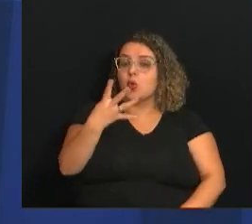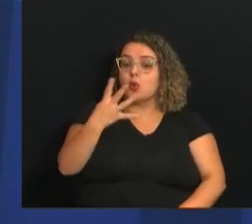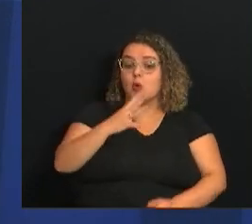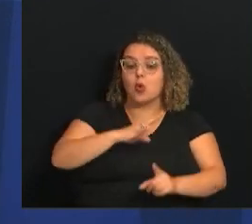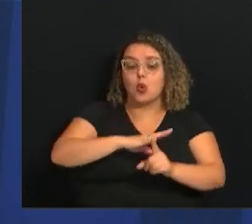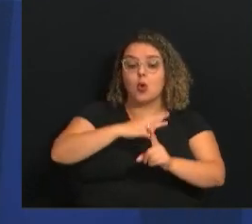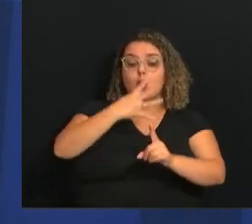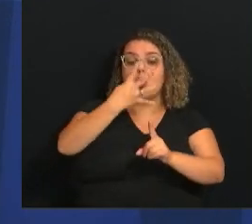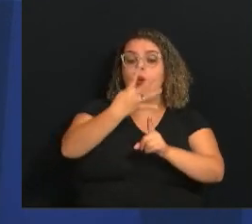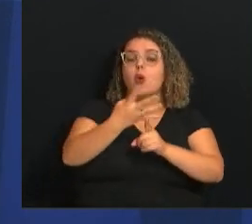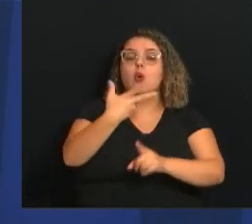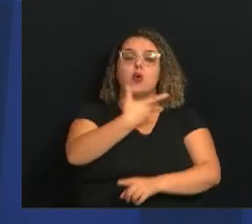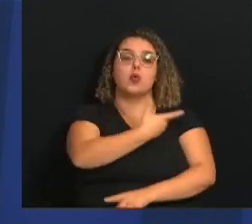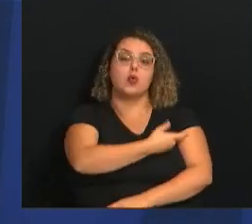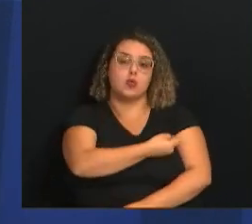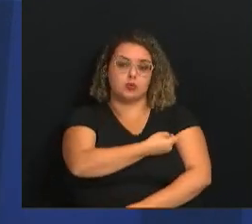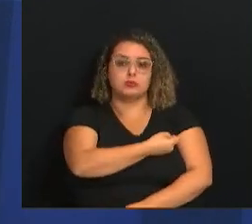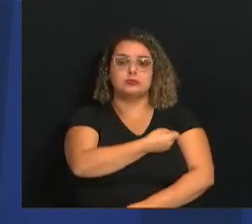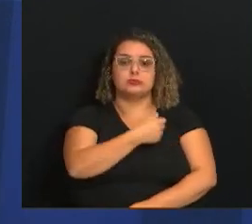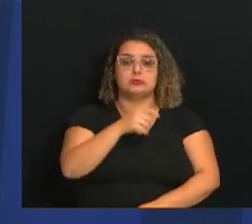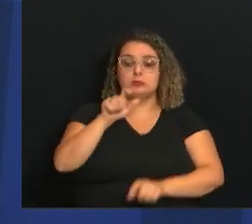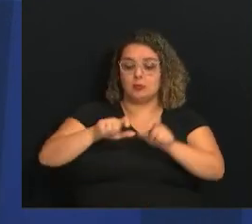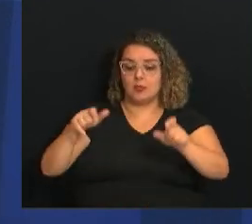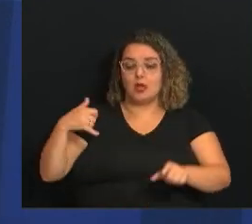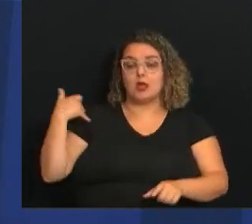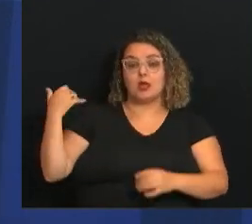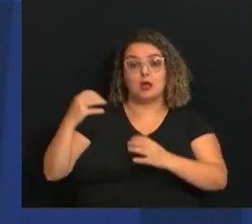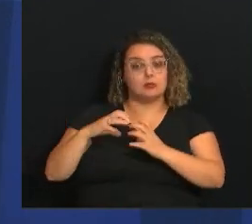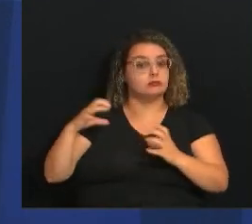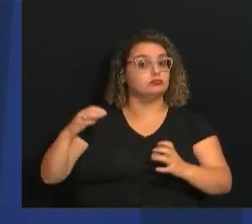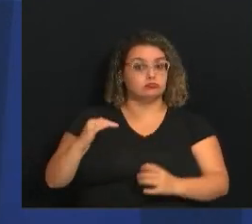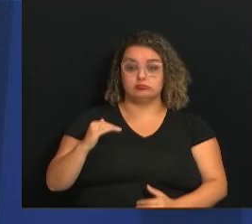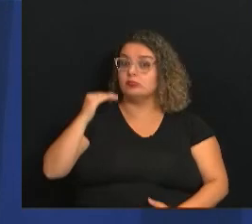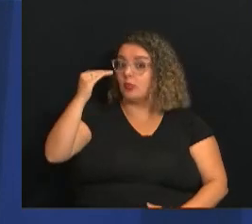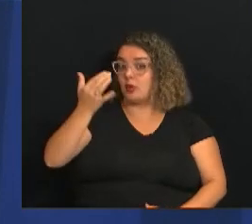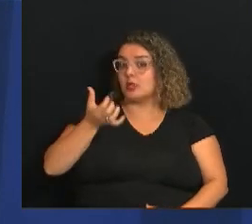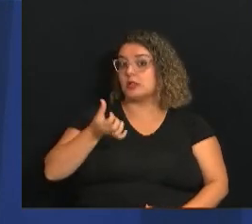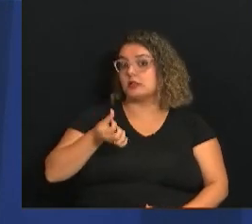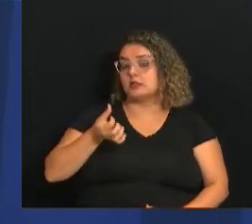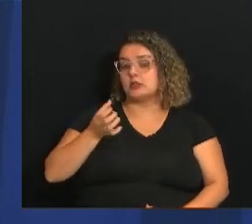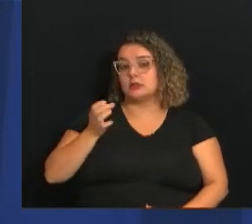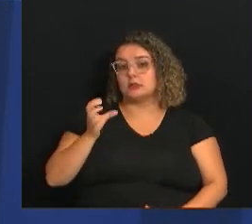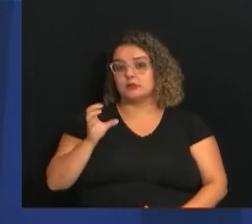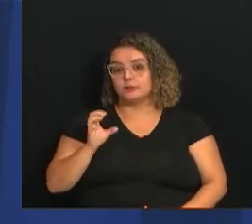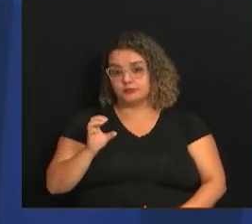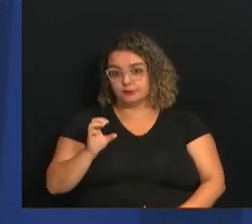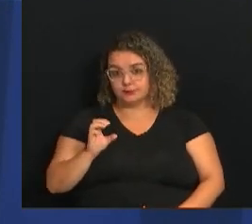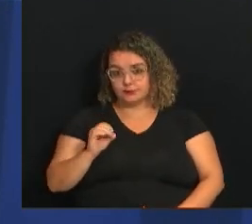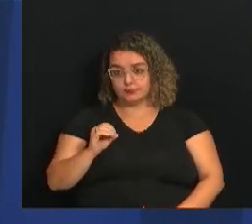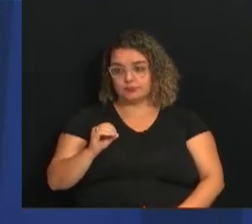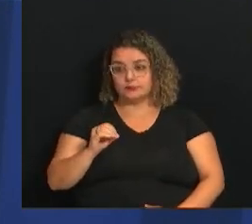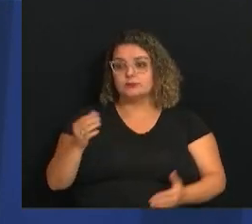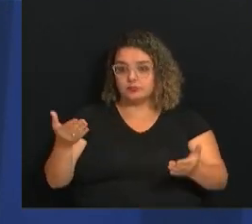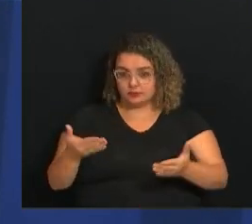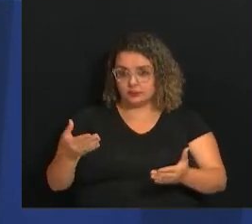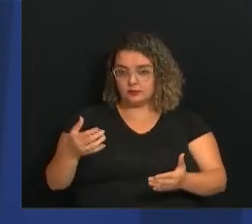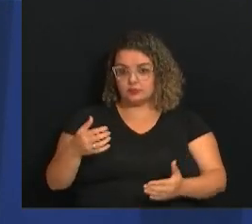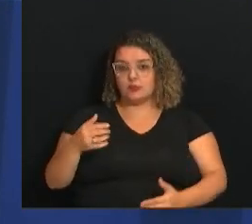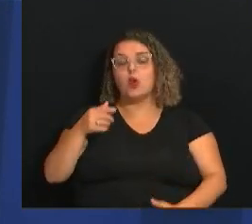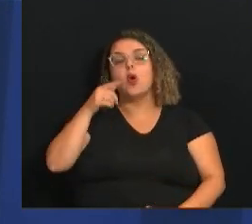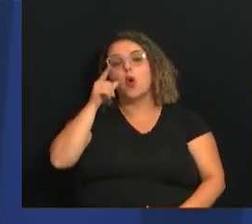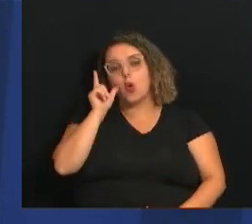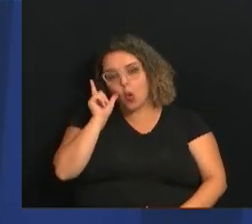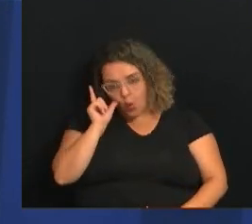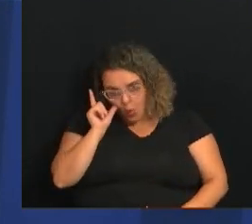vacina de Covid-19 para as pessoas acima de 60 anos. Neste momento, acima dos 80. E ontem anunciou,